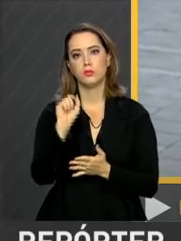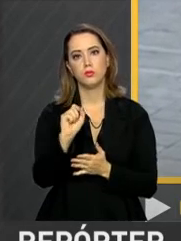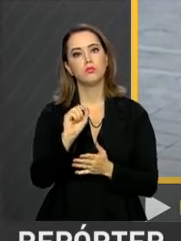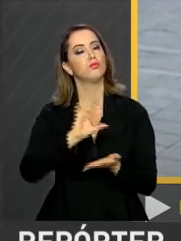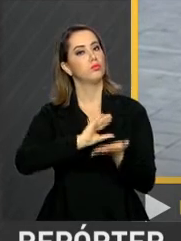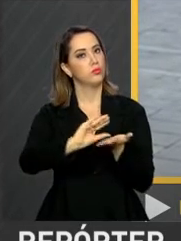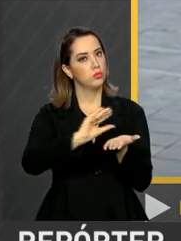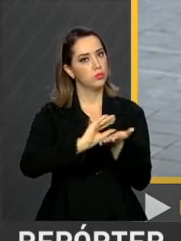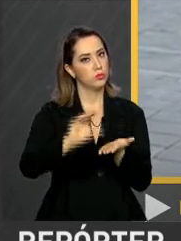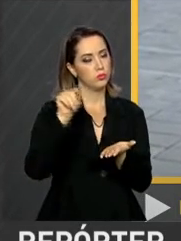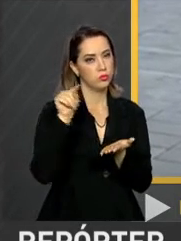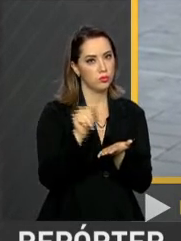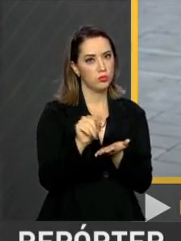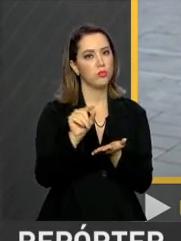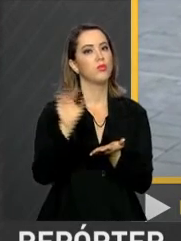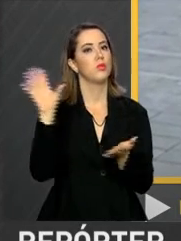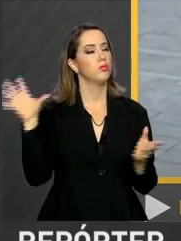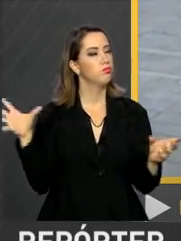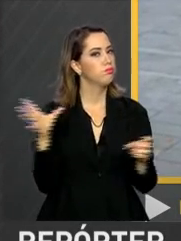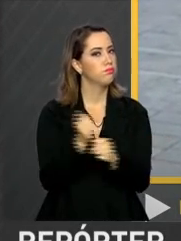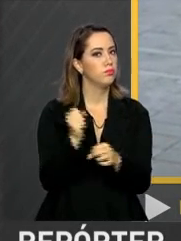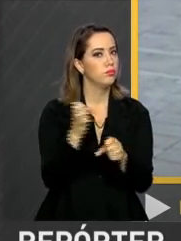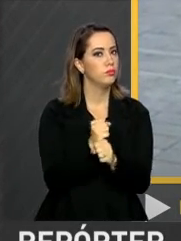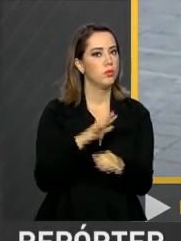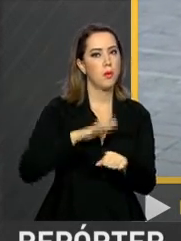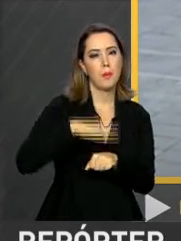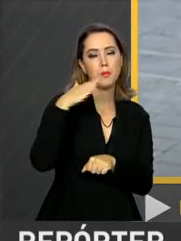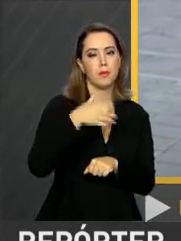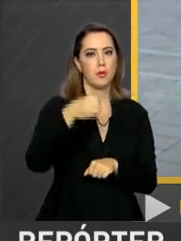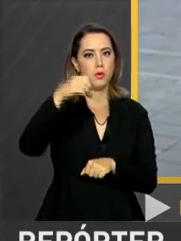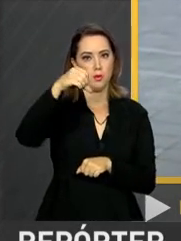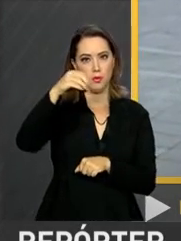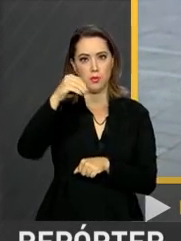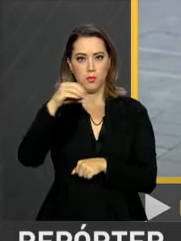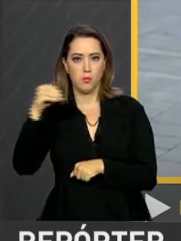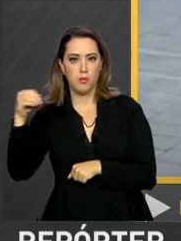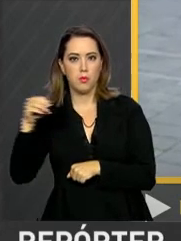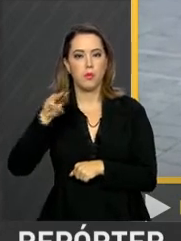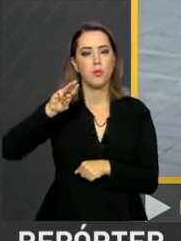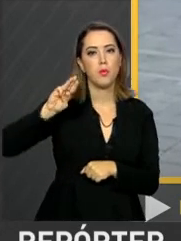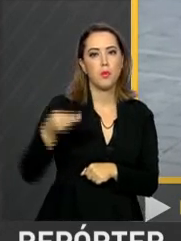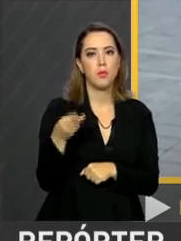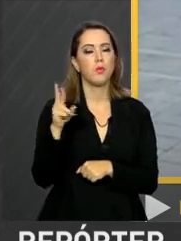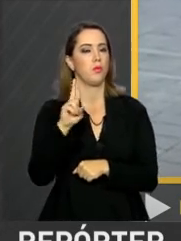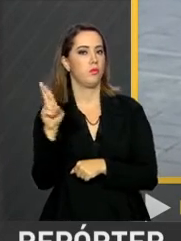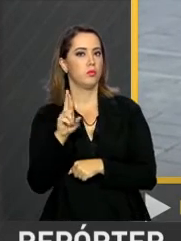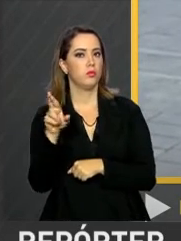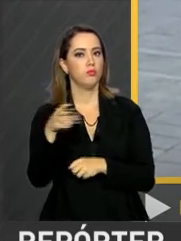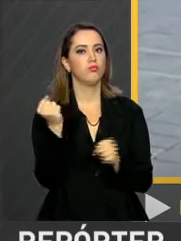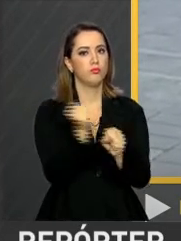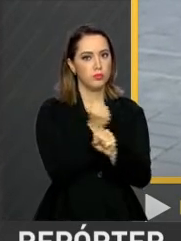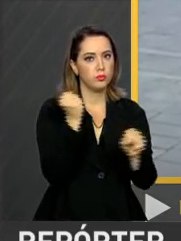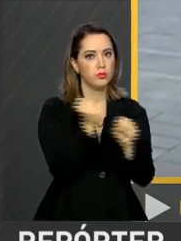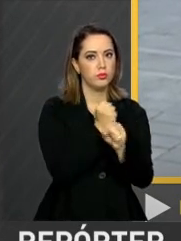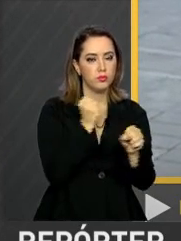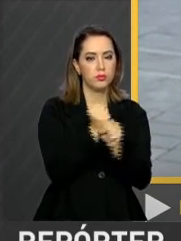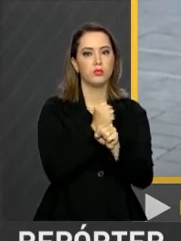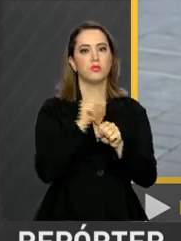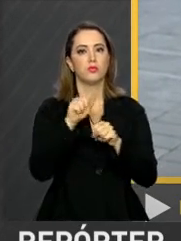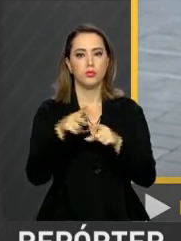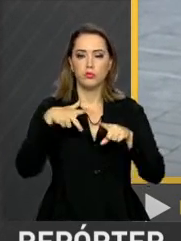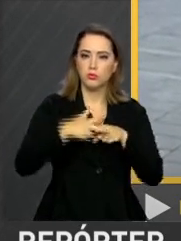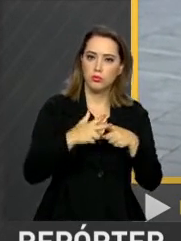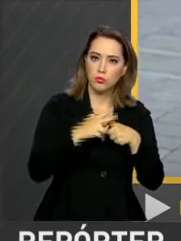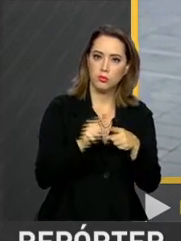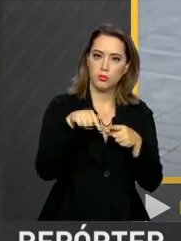governo federal aqui no parque olímpico soma mais de 900 milhões de reais na construção e manutenção de instalações esportivas